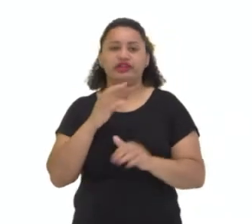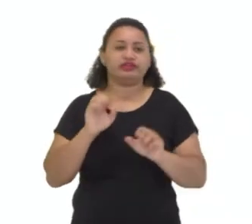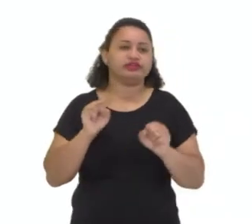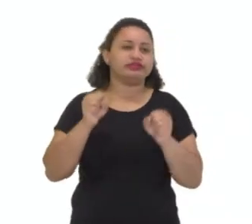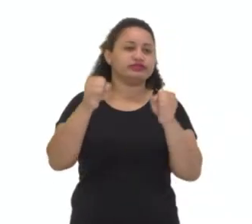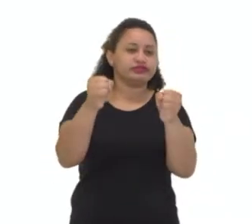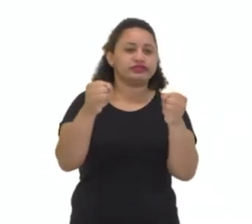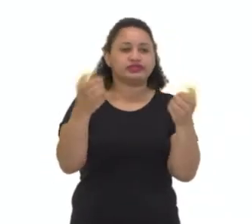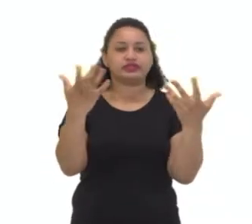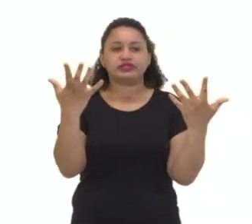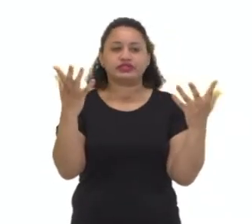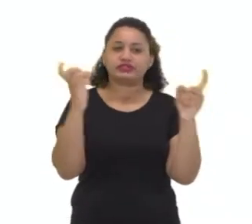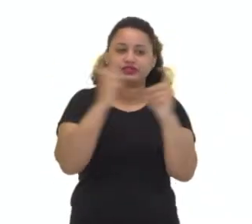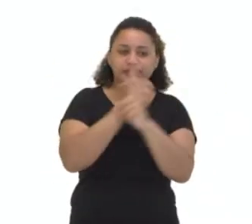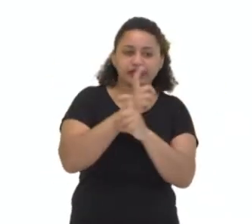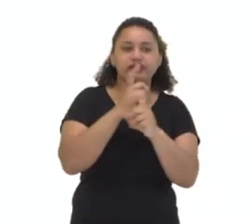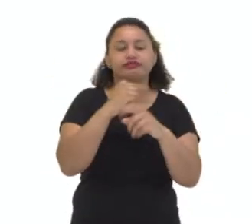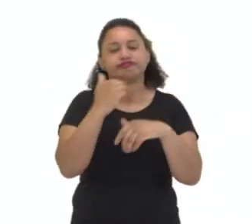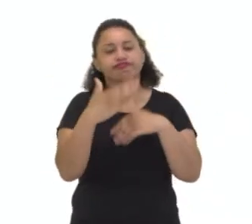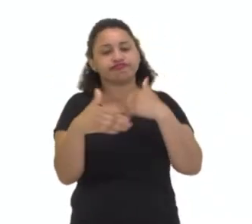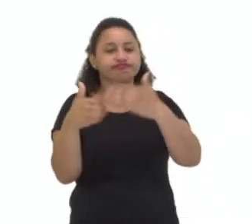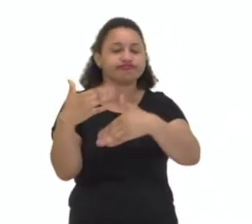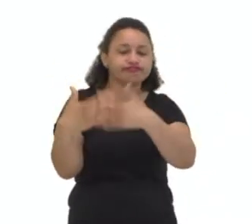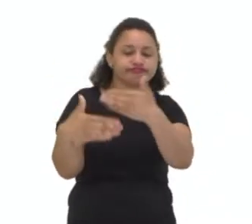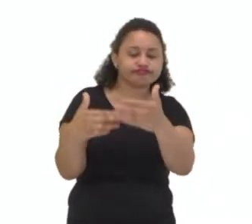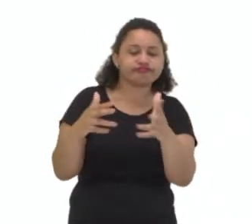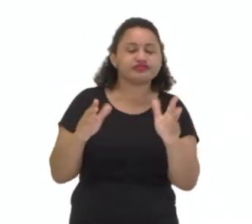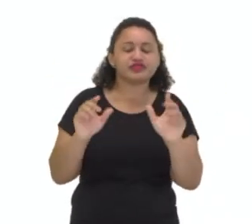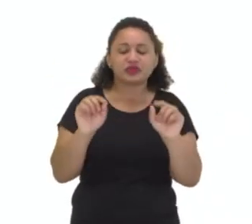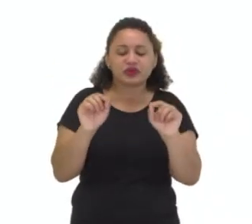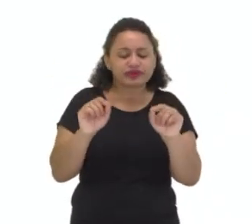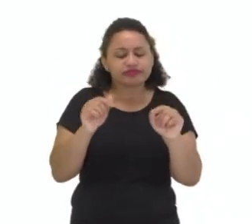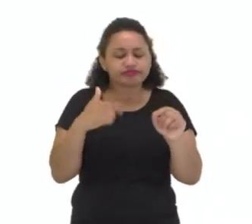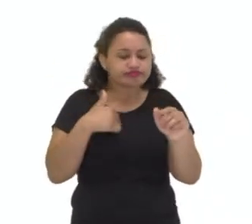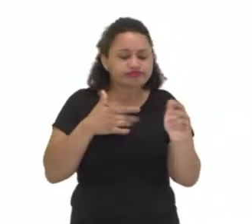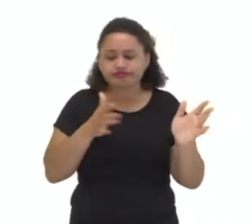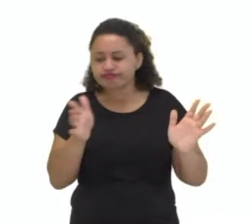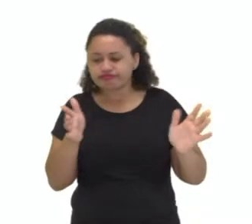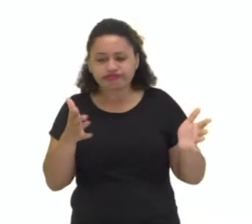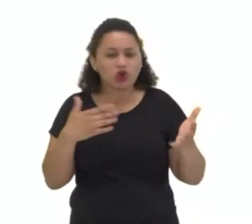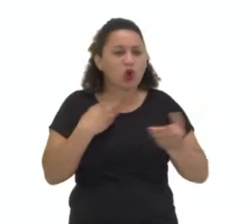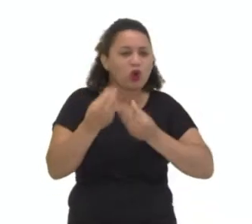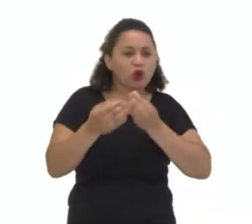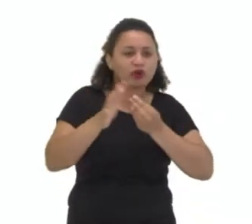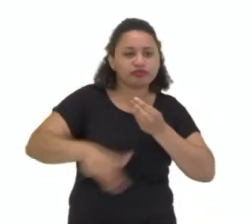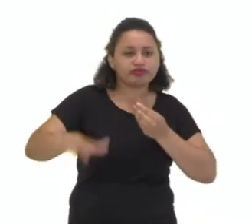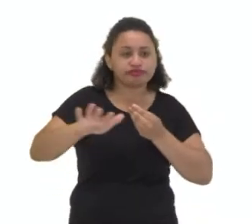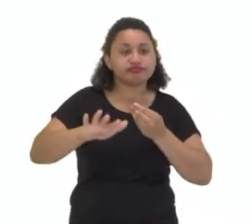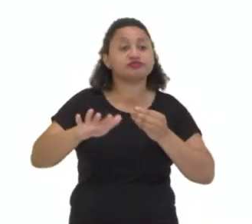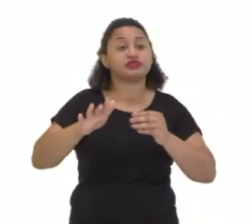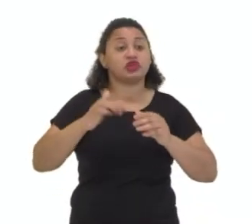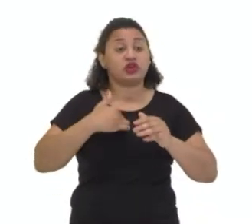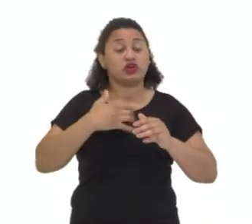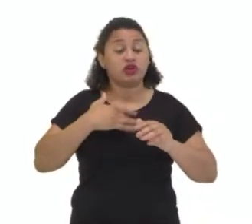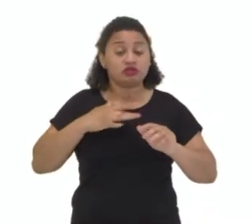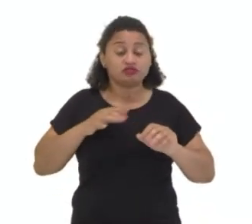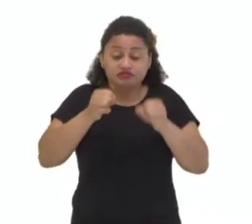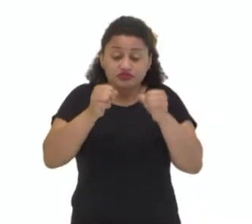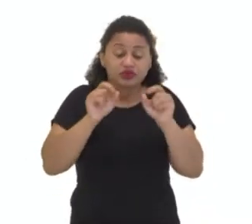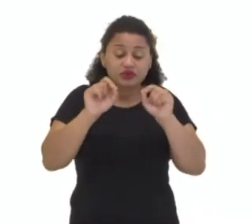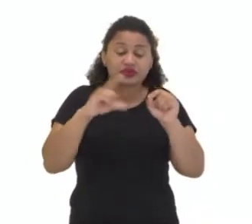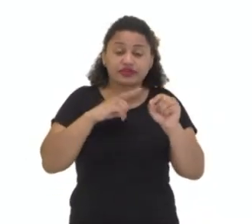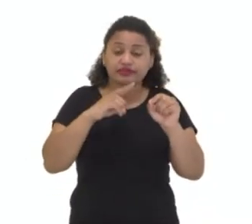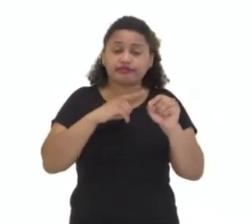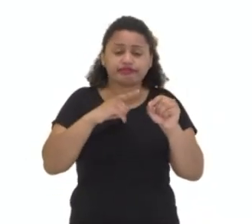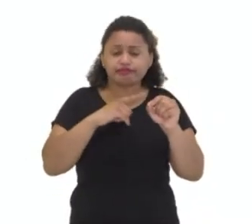penoso, tateante, um andar de caranguejo aos recuos e aos tombos, aos impulsos que se detêm